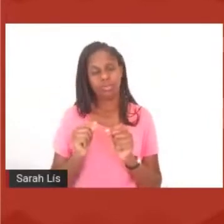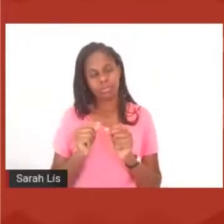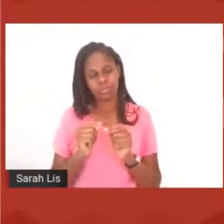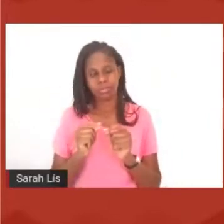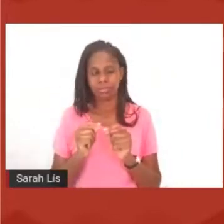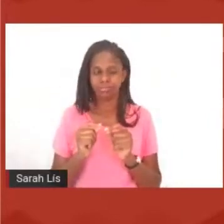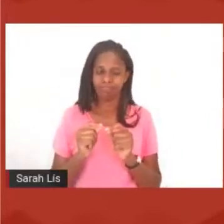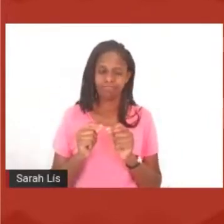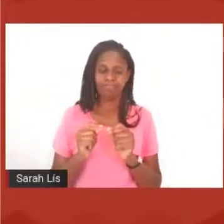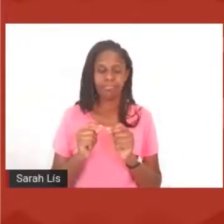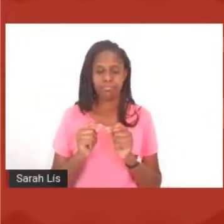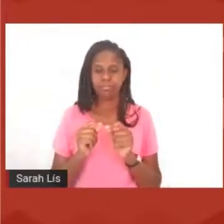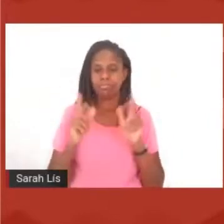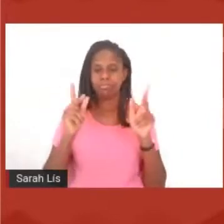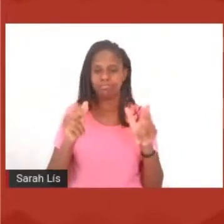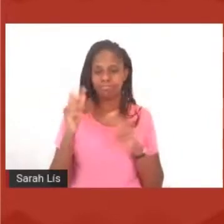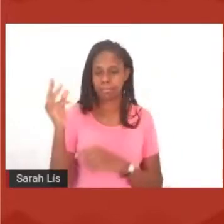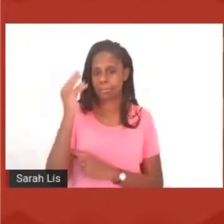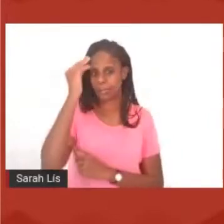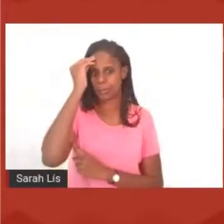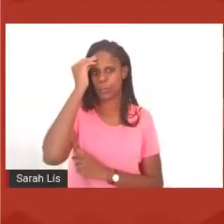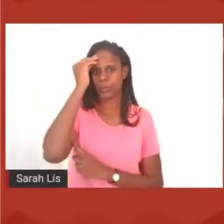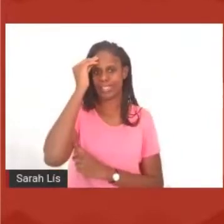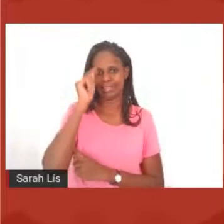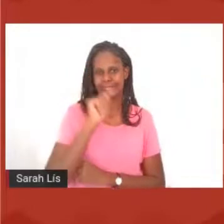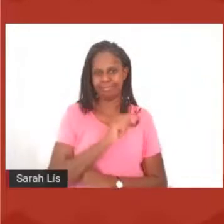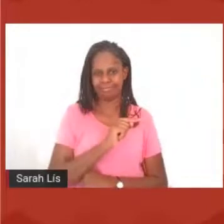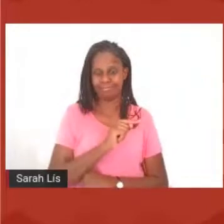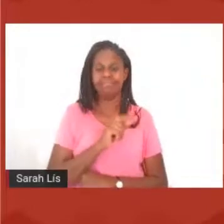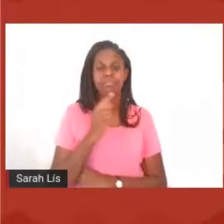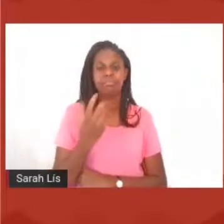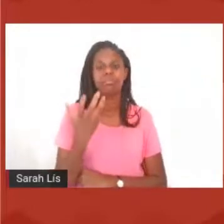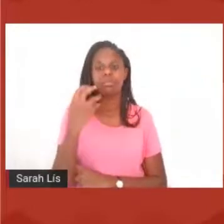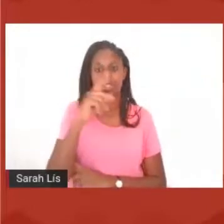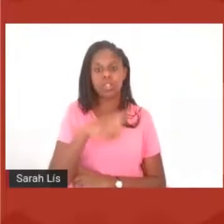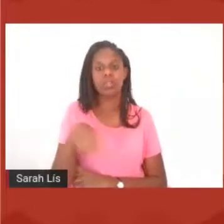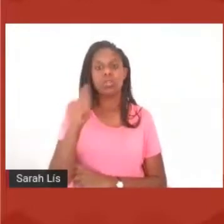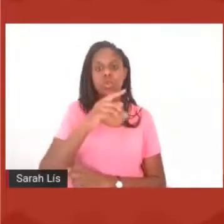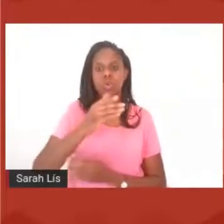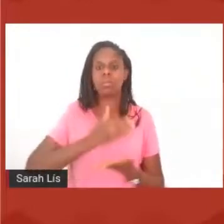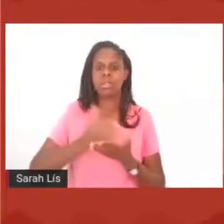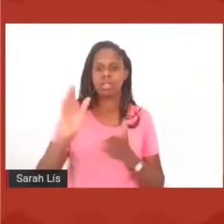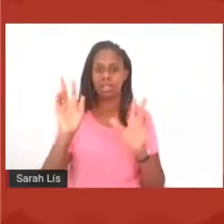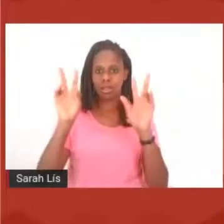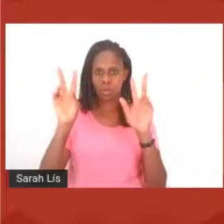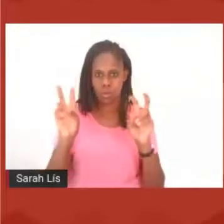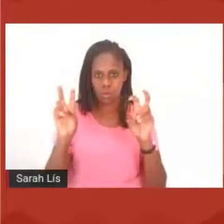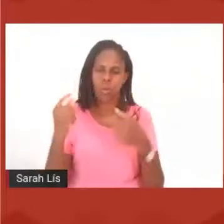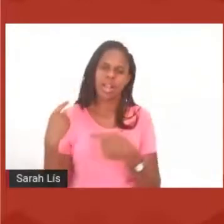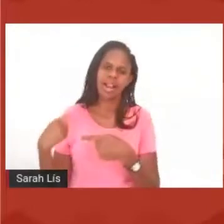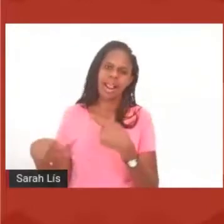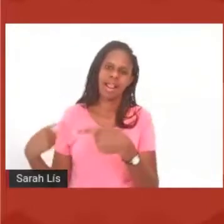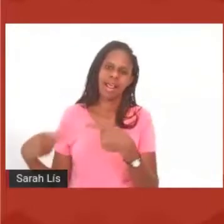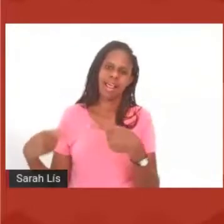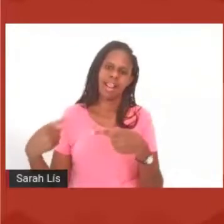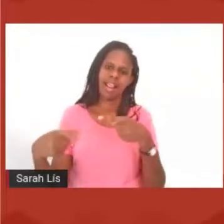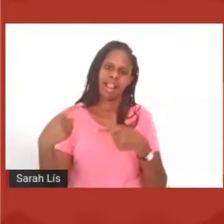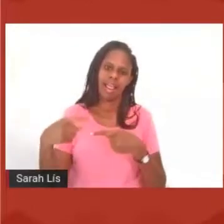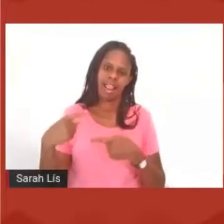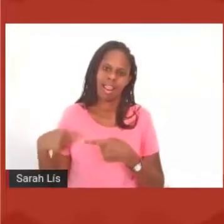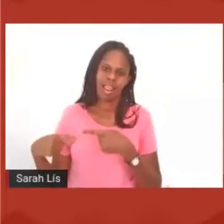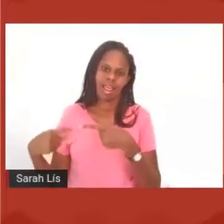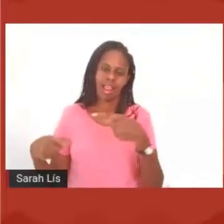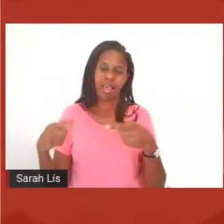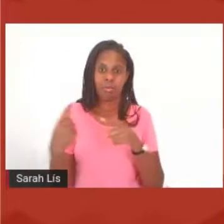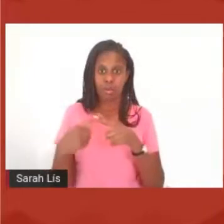uma memória ali, vamos dizer assim, né? Mas eu queria que vocês começassem a debater o assunto realmente. É isso aí que vai, a coisa